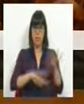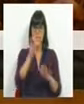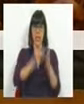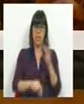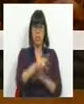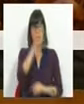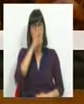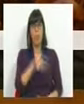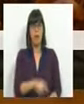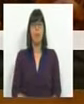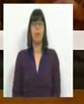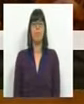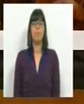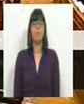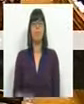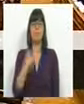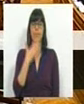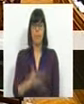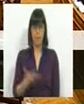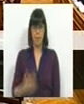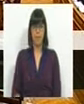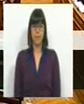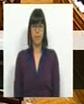do Governo. Muito obrigado.